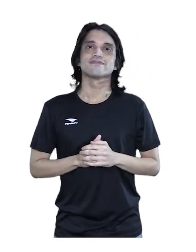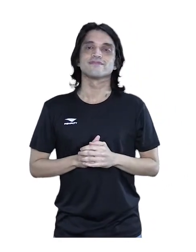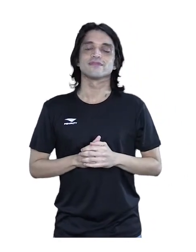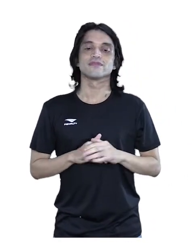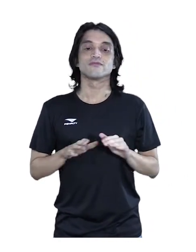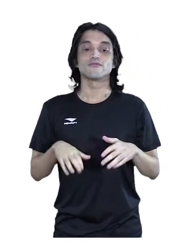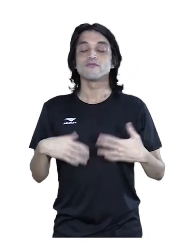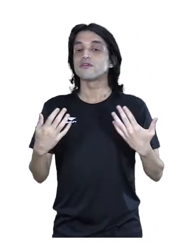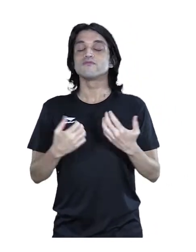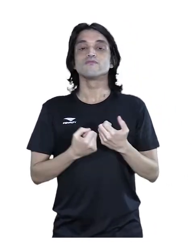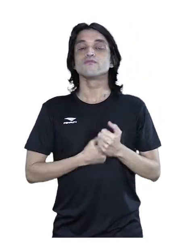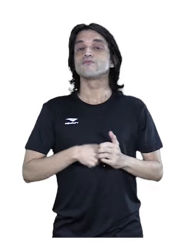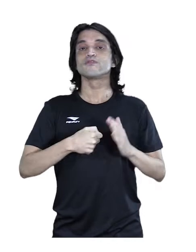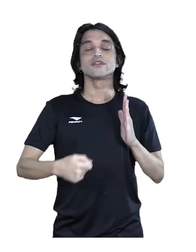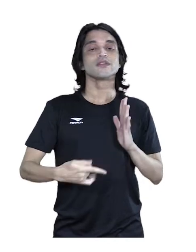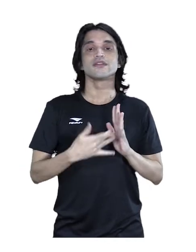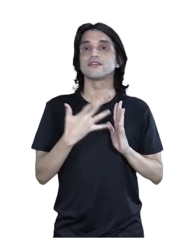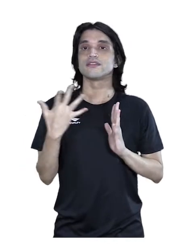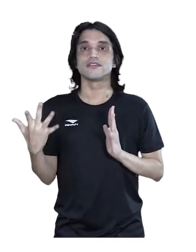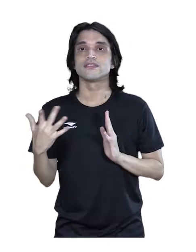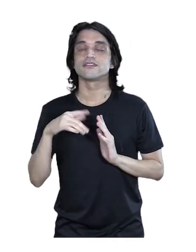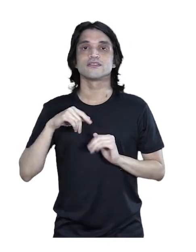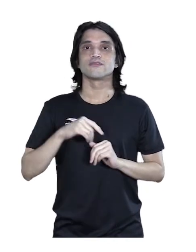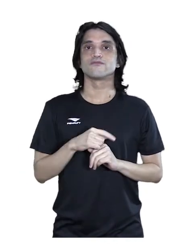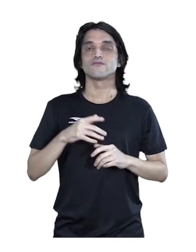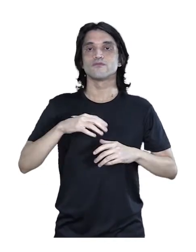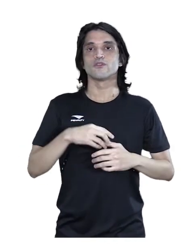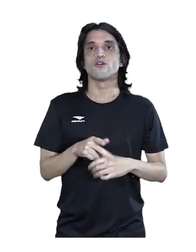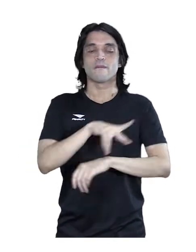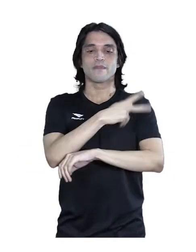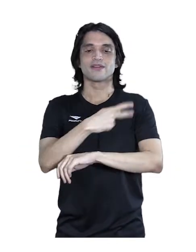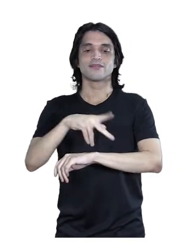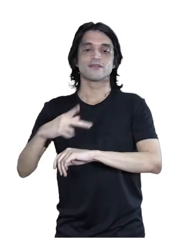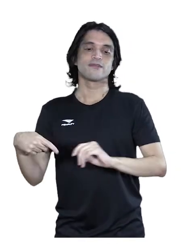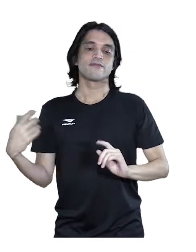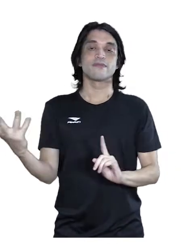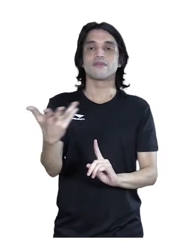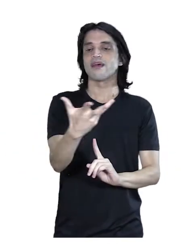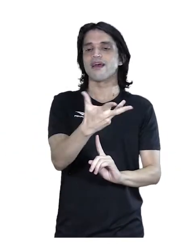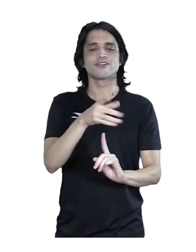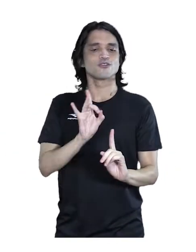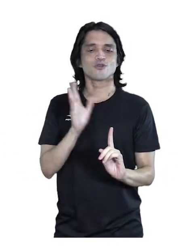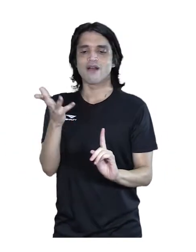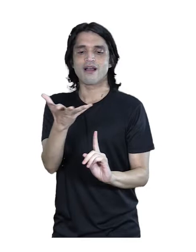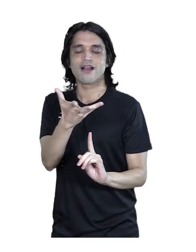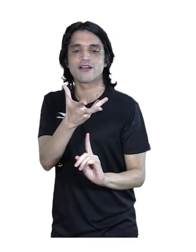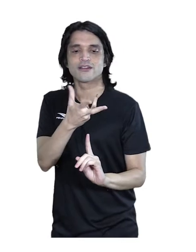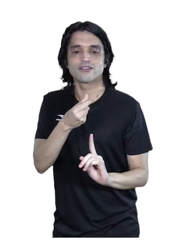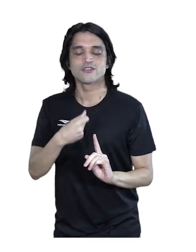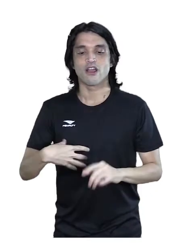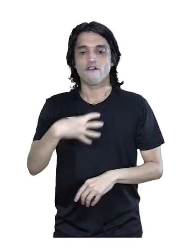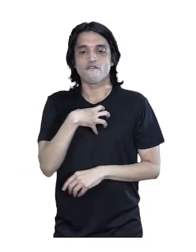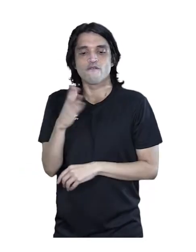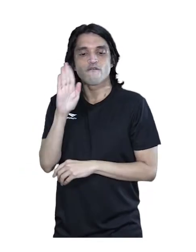as características do parnasianismo? Arte pela arte. Busca do culto à forma. O